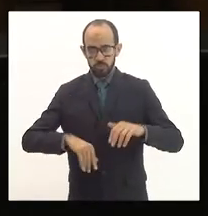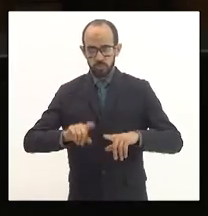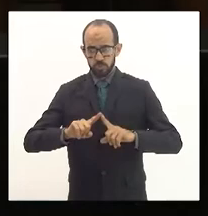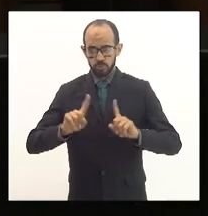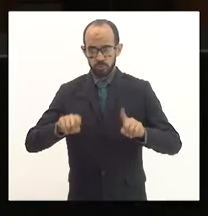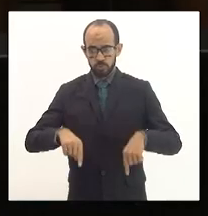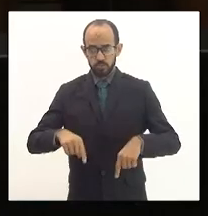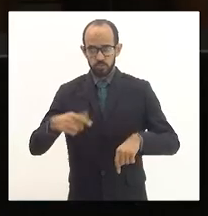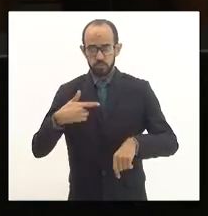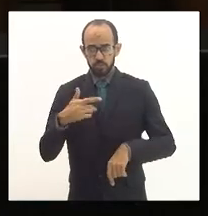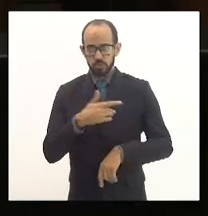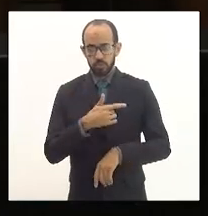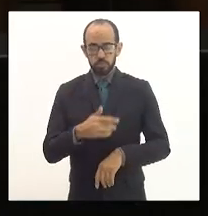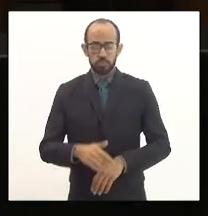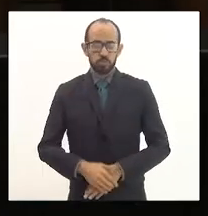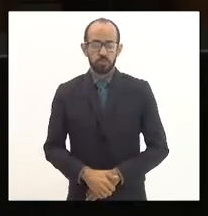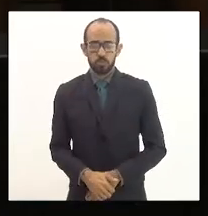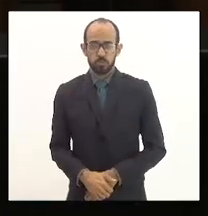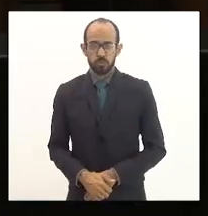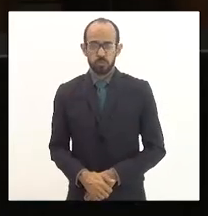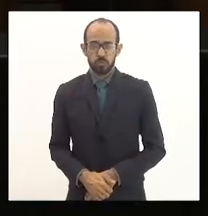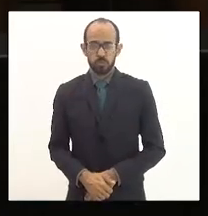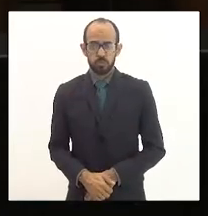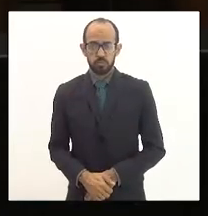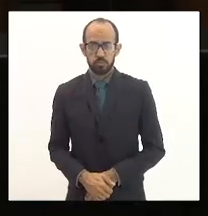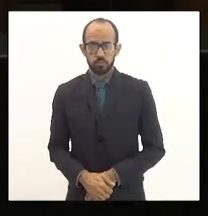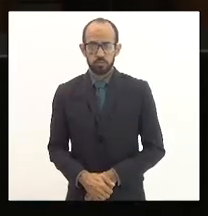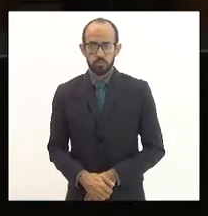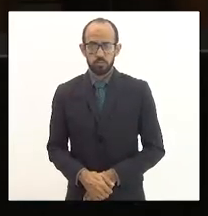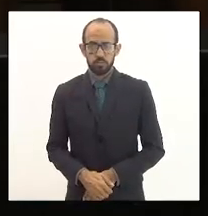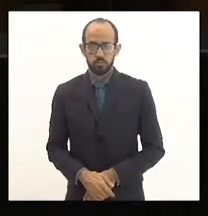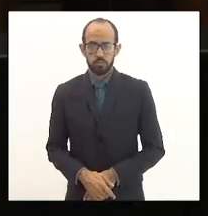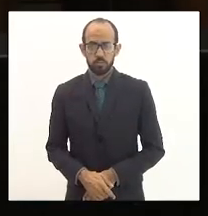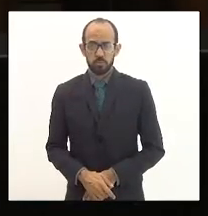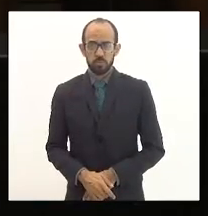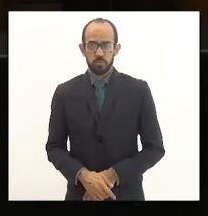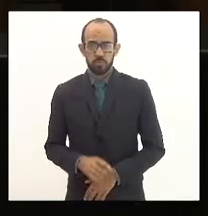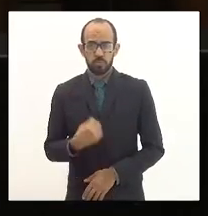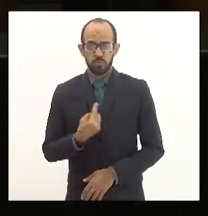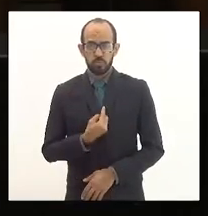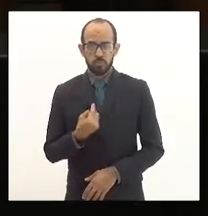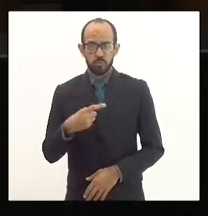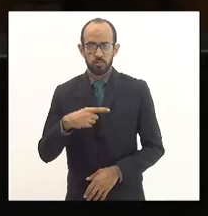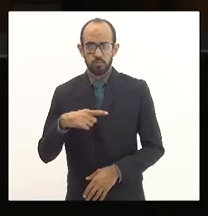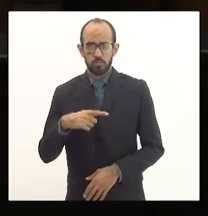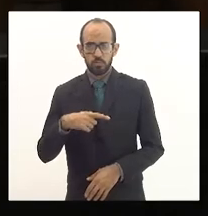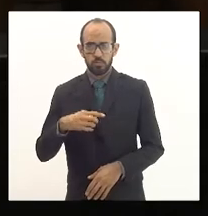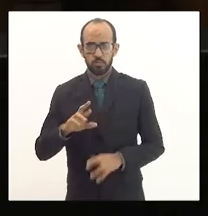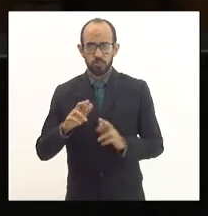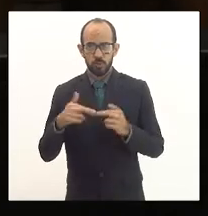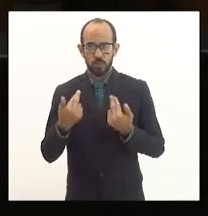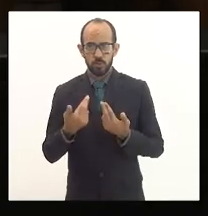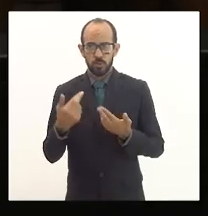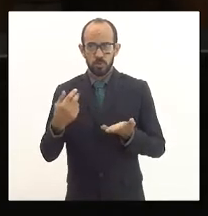da Saúde e nós estamos com uma reunião marcada